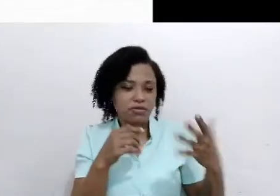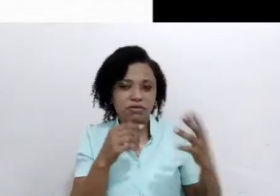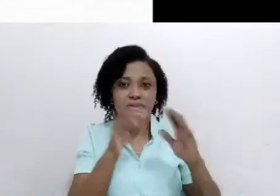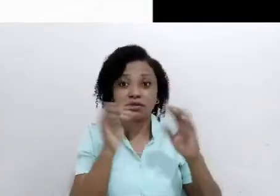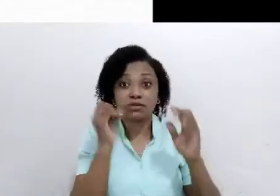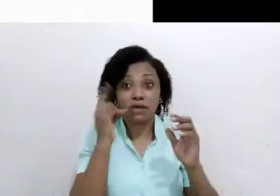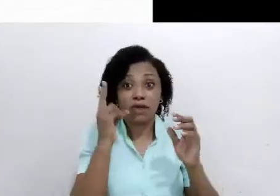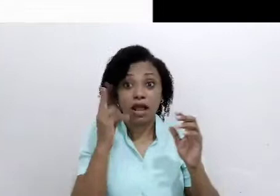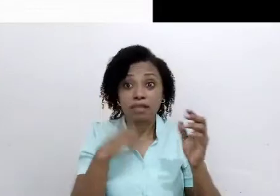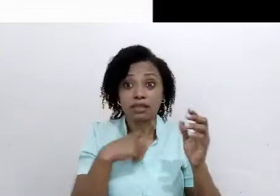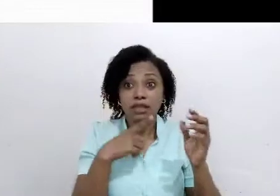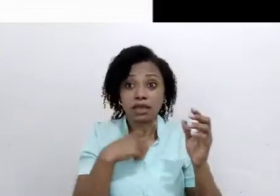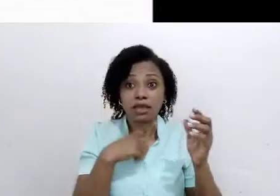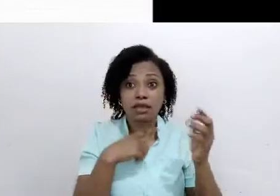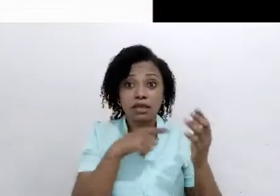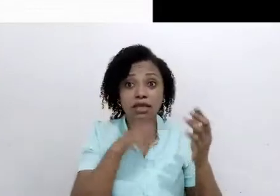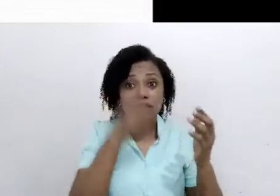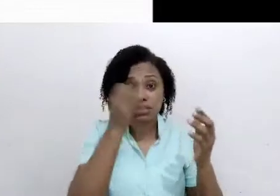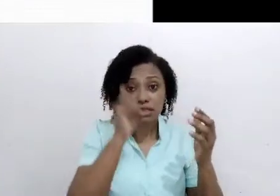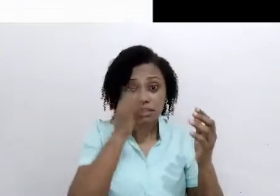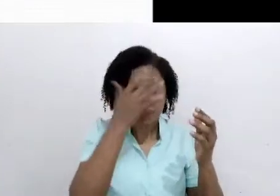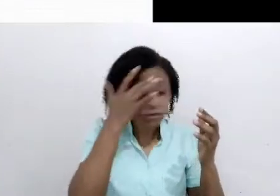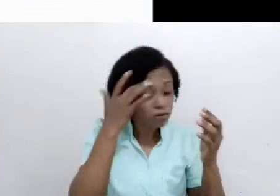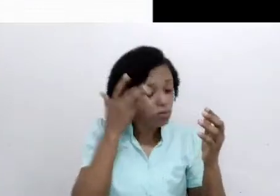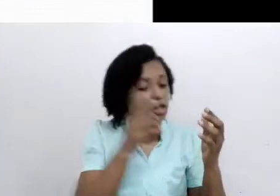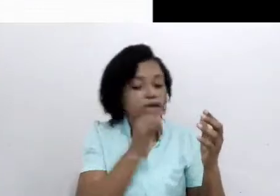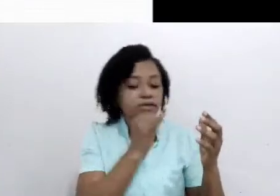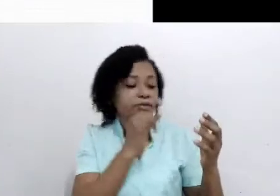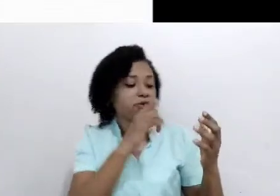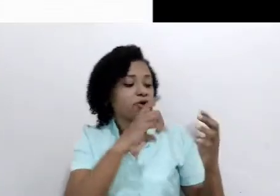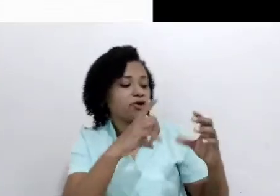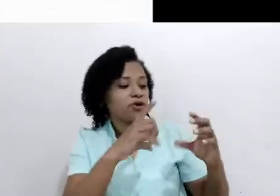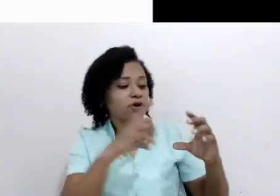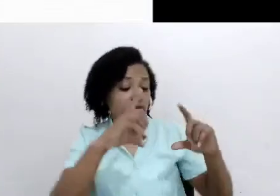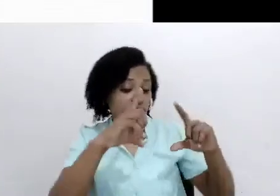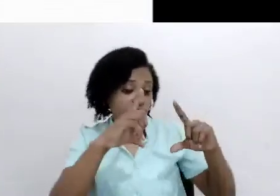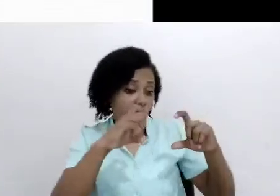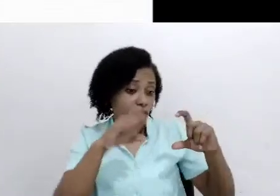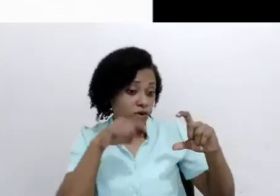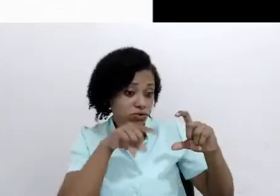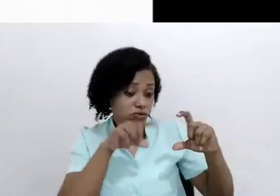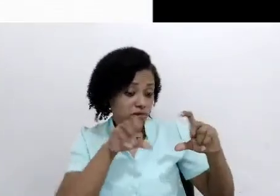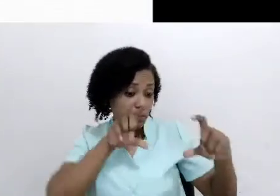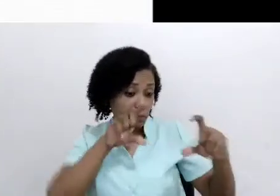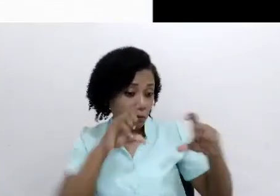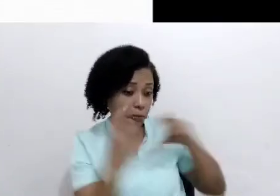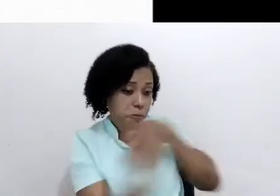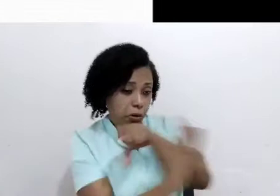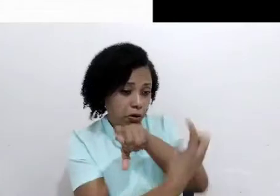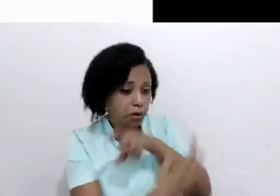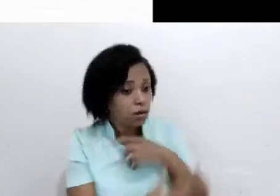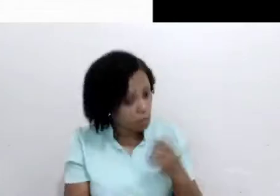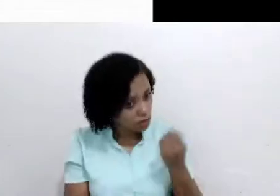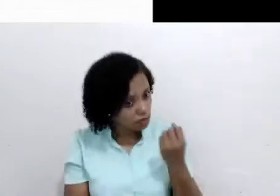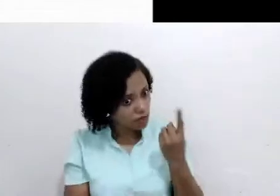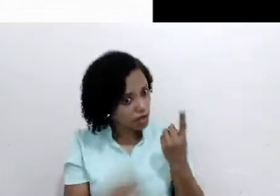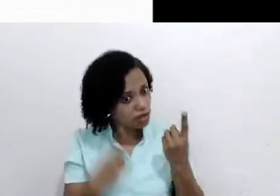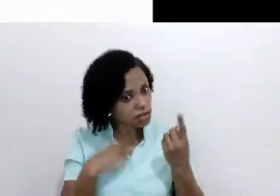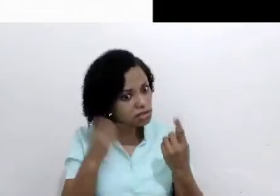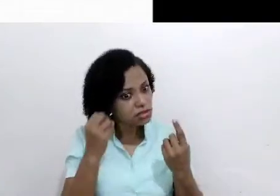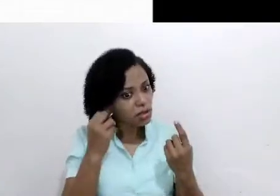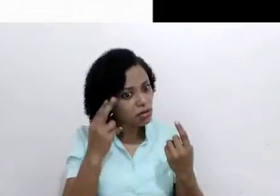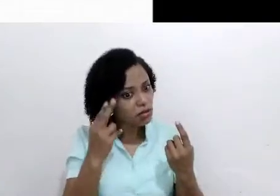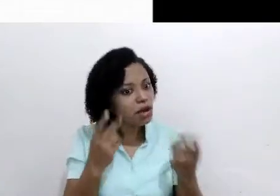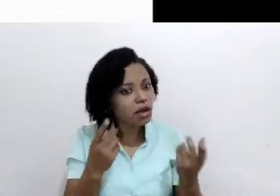nosso lado esquerdo e quando a gente tira a foto, lá na imagem da foto ela vai estar espelhada, ela vai inverter